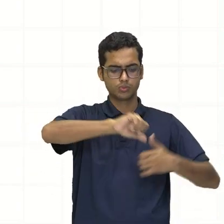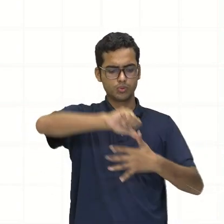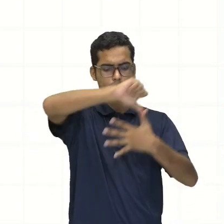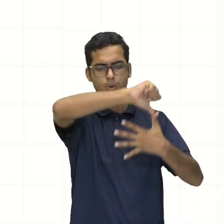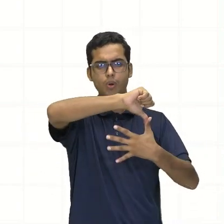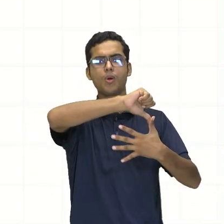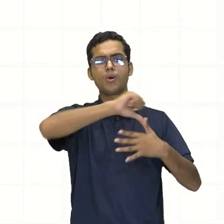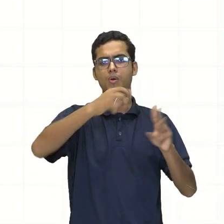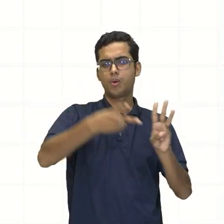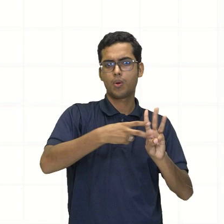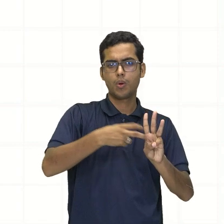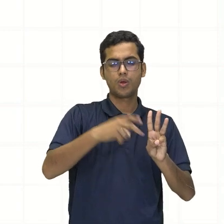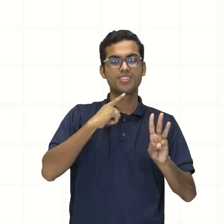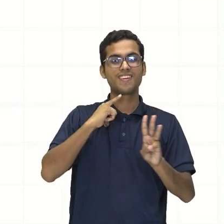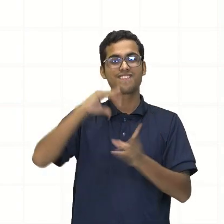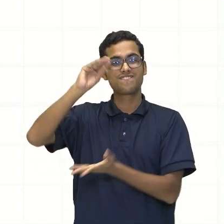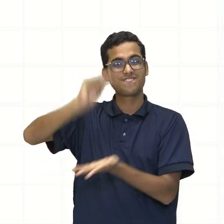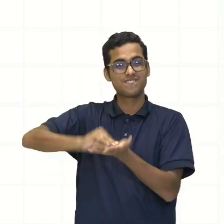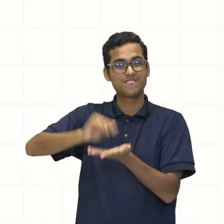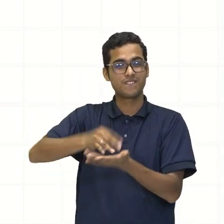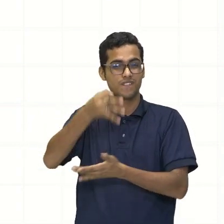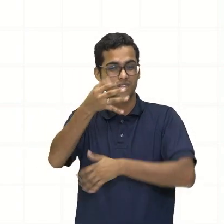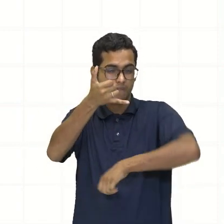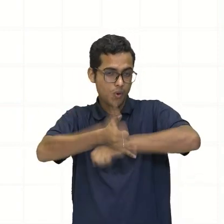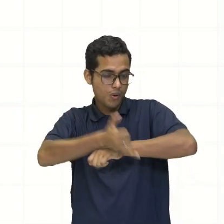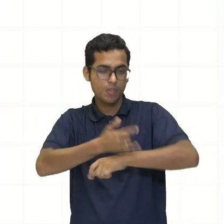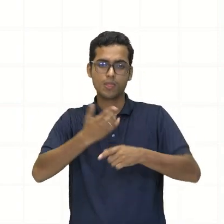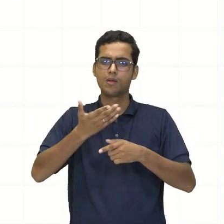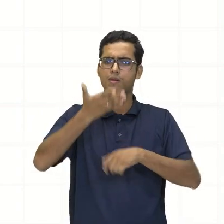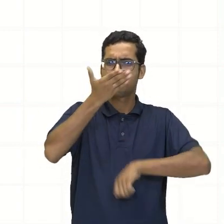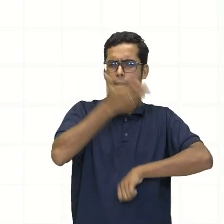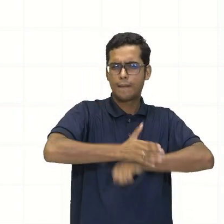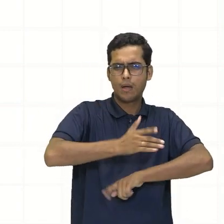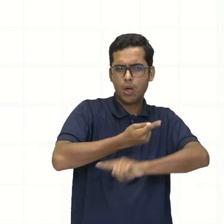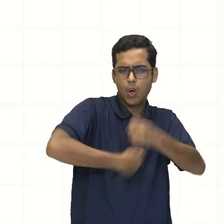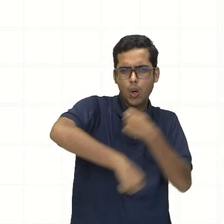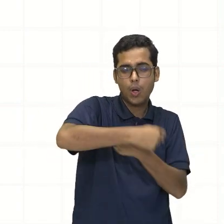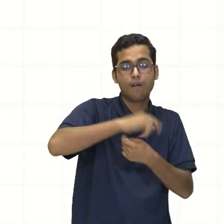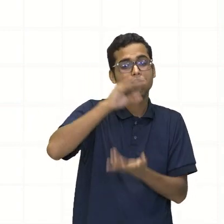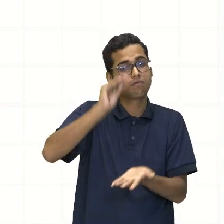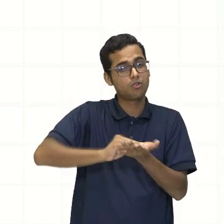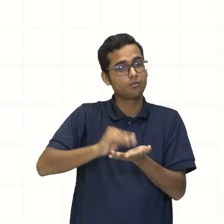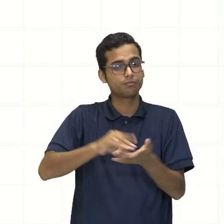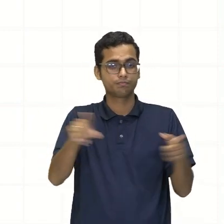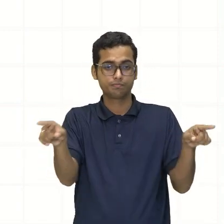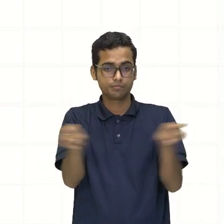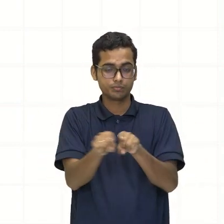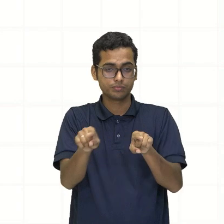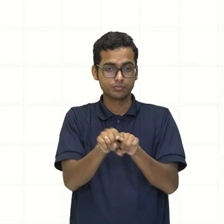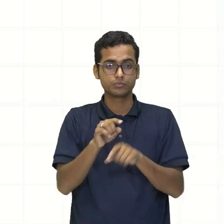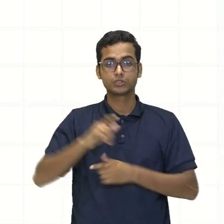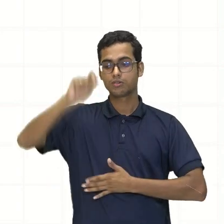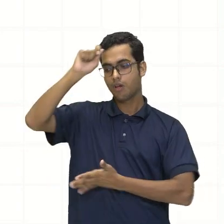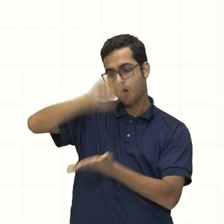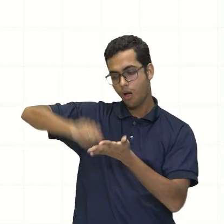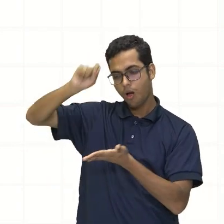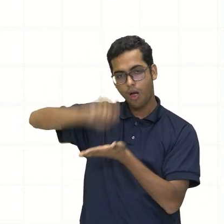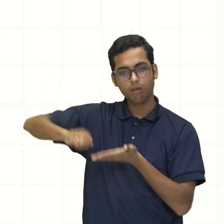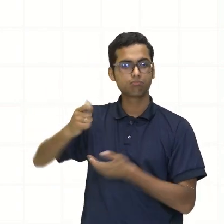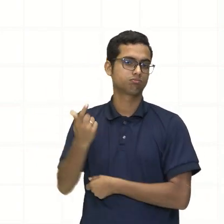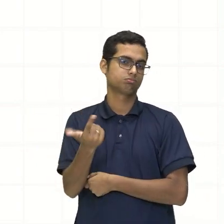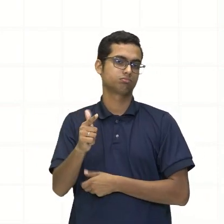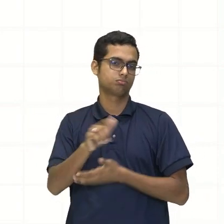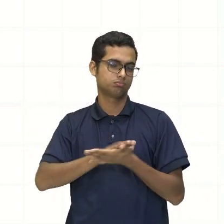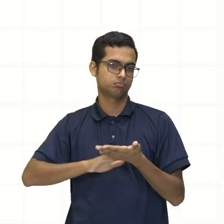de moedas e práticas comerciais. Havia também a ausência da escrita, que é um